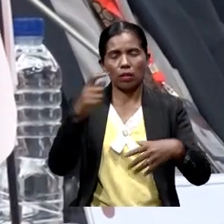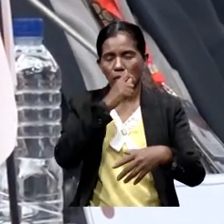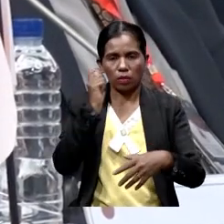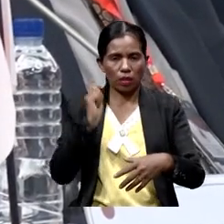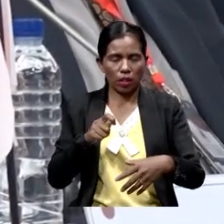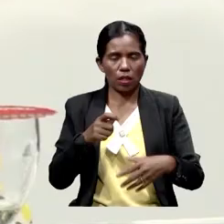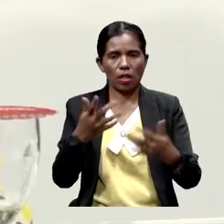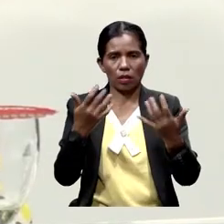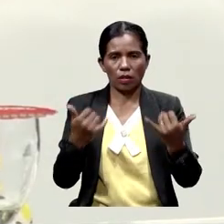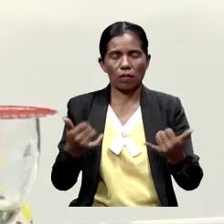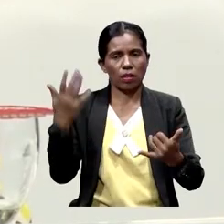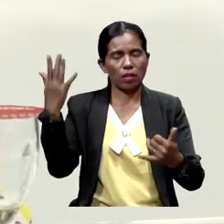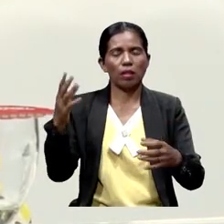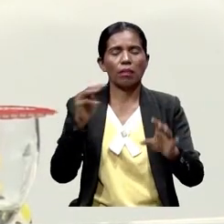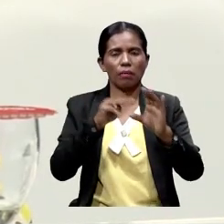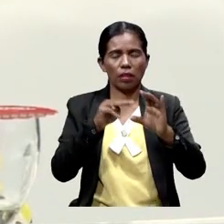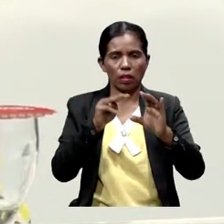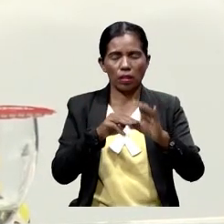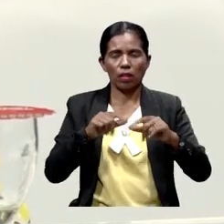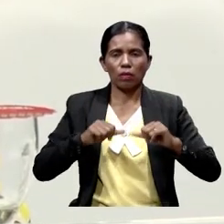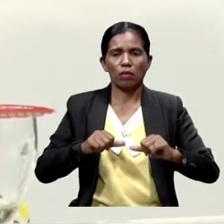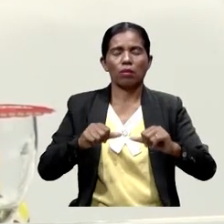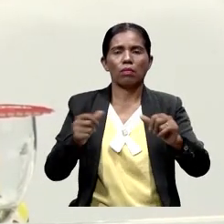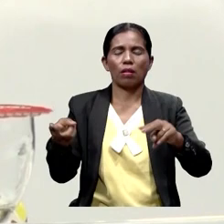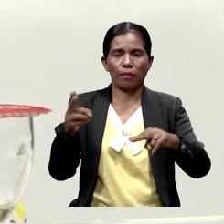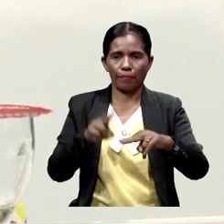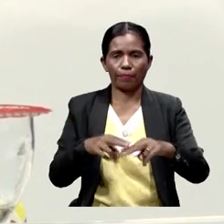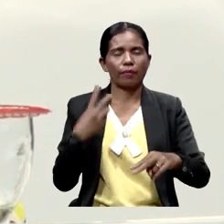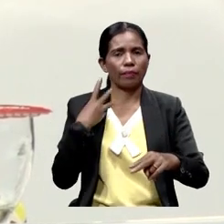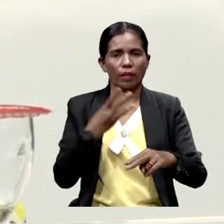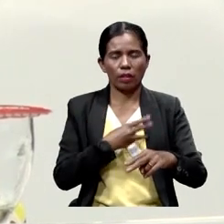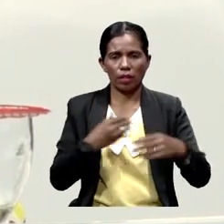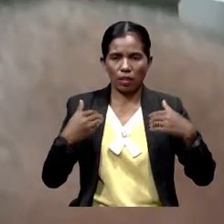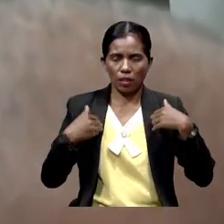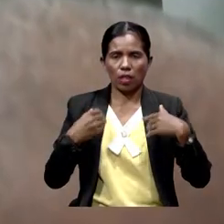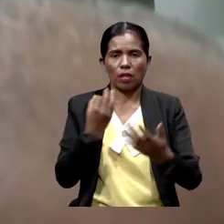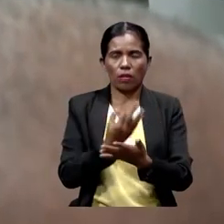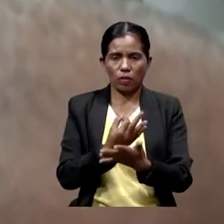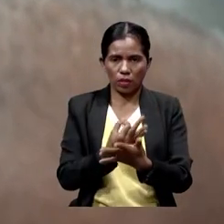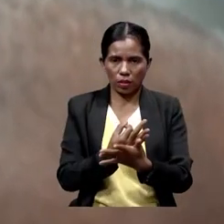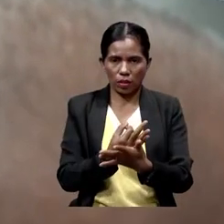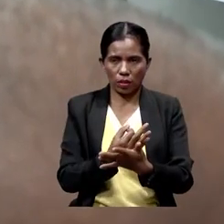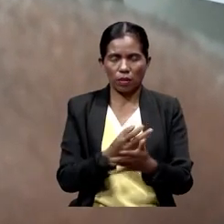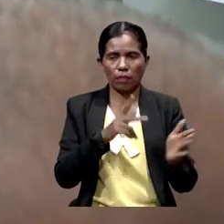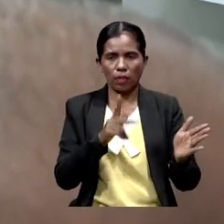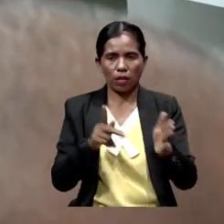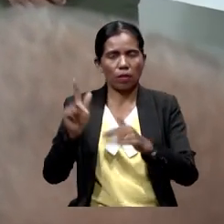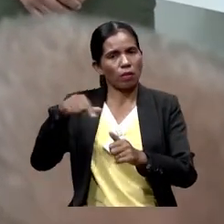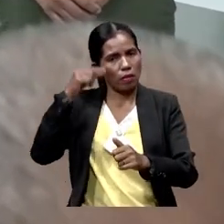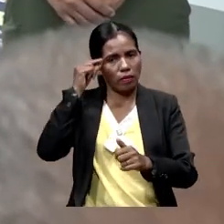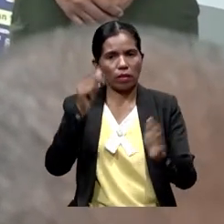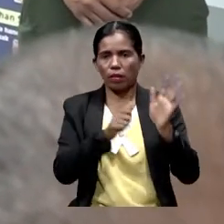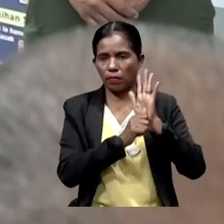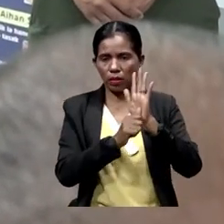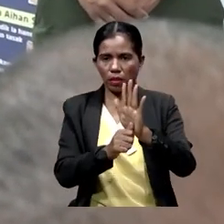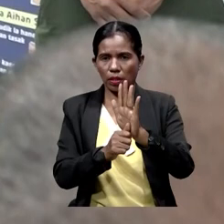né, inflação e a mercadoria continua a aumentar. E tem o mecanismo financeiro, é plano que o governo apresenta, análise